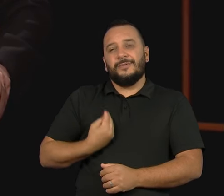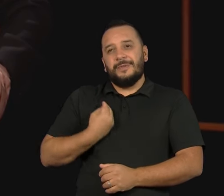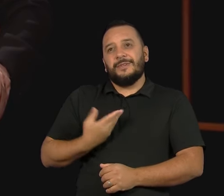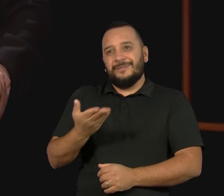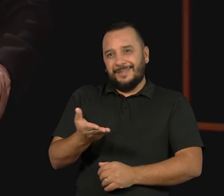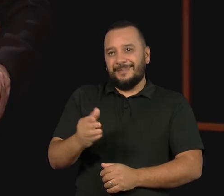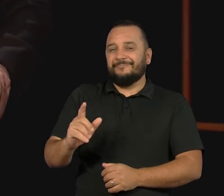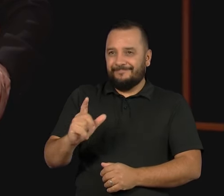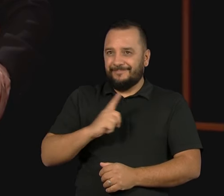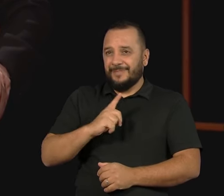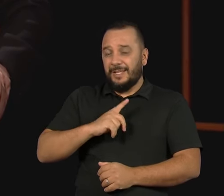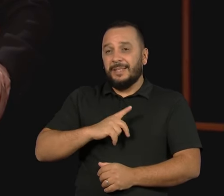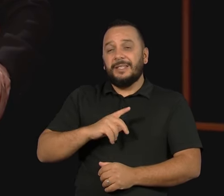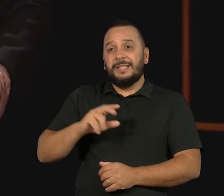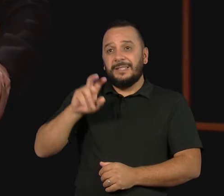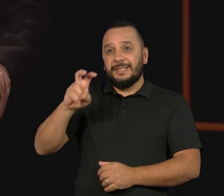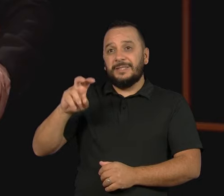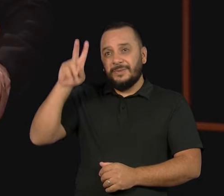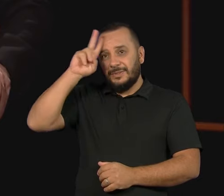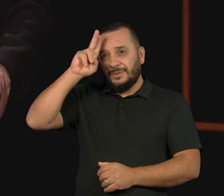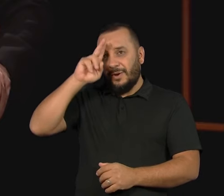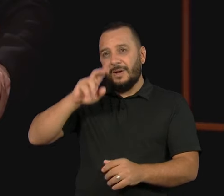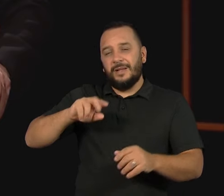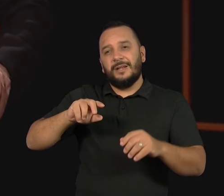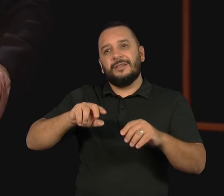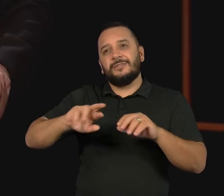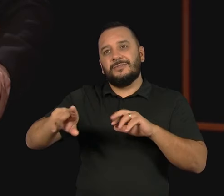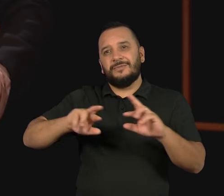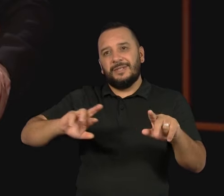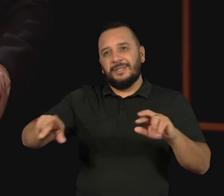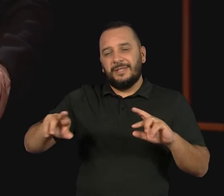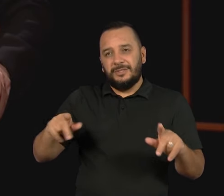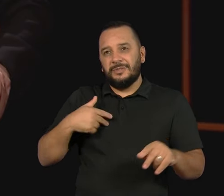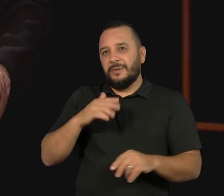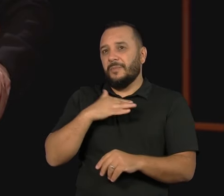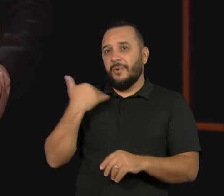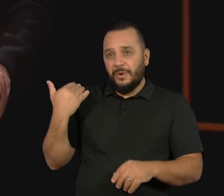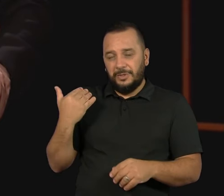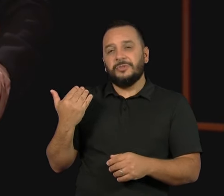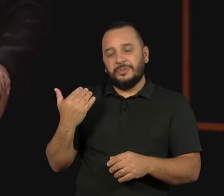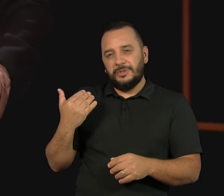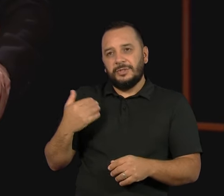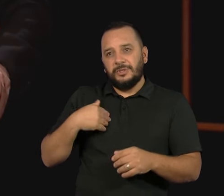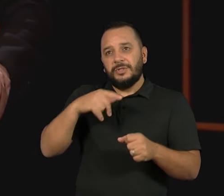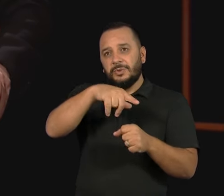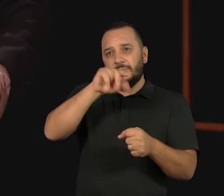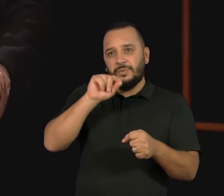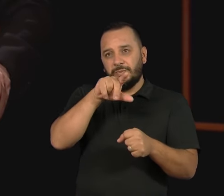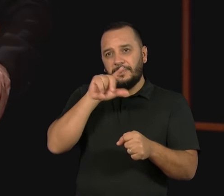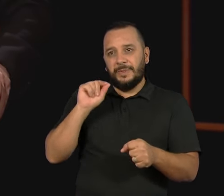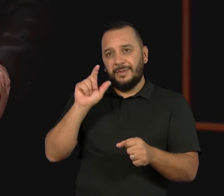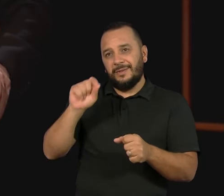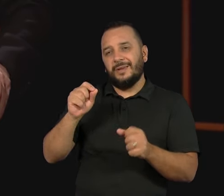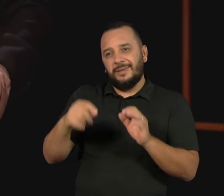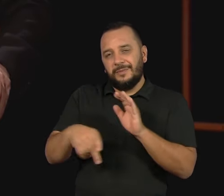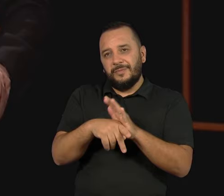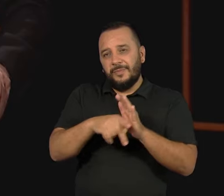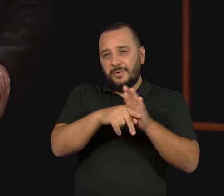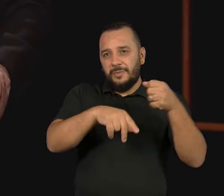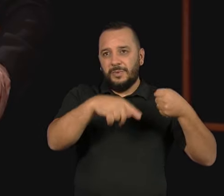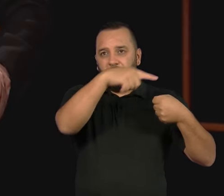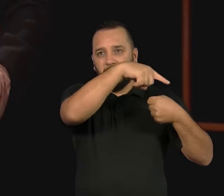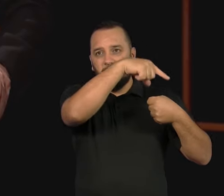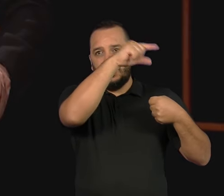narrativas diferentes da morte de Zumbi, todas por parte dos colonizadores portugueses. Eu tenho na minha família, apesar de